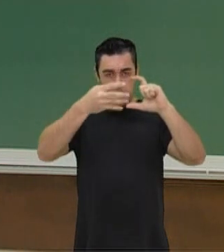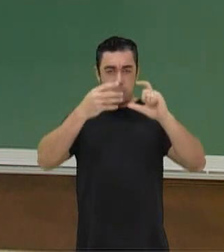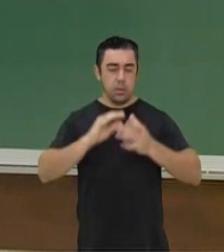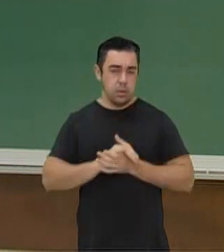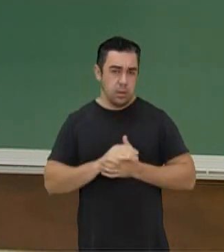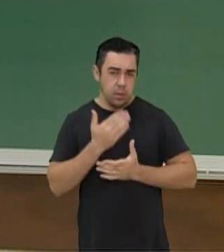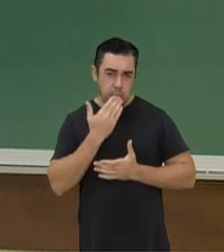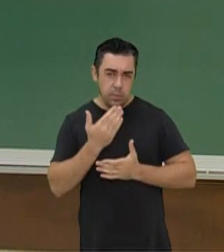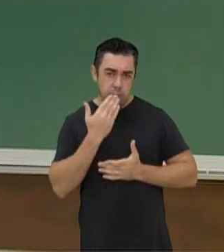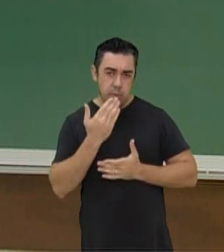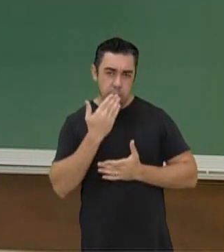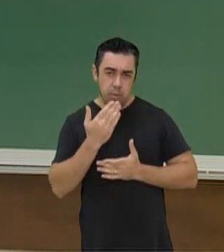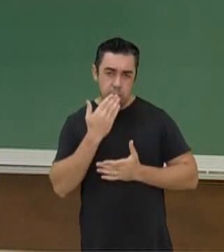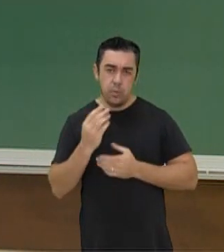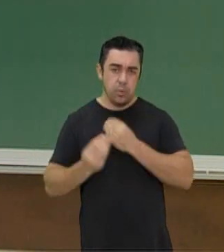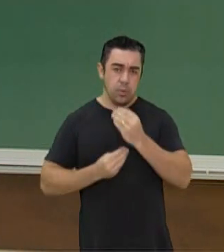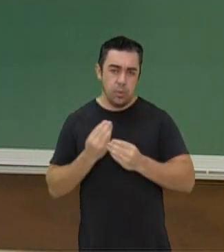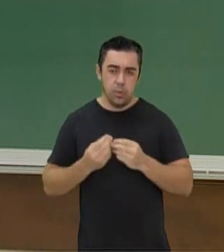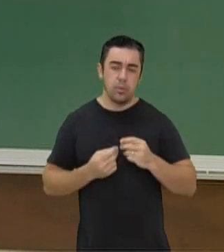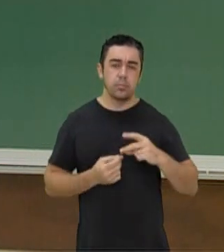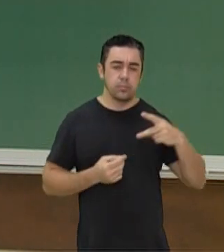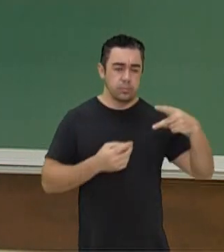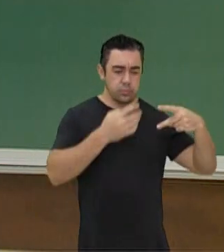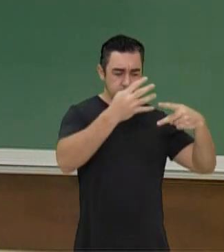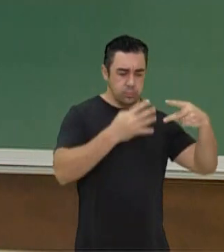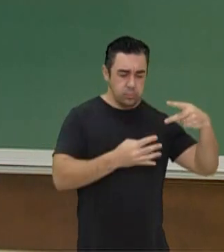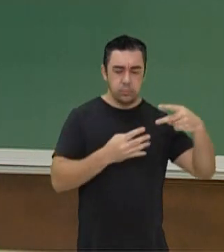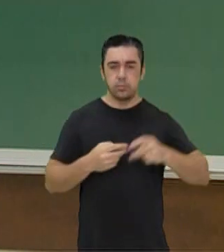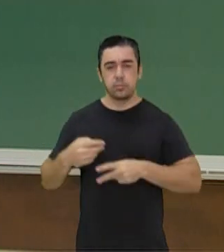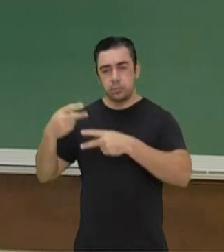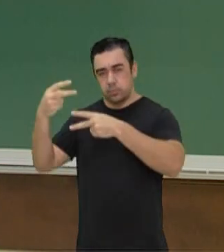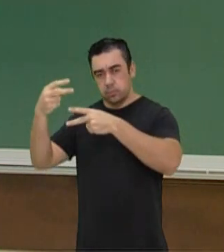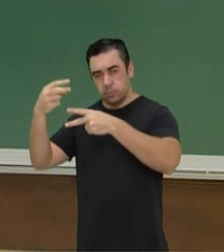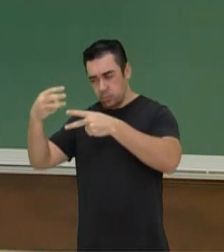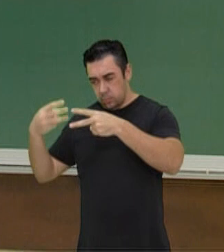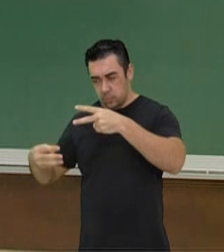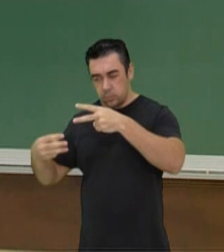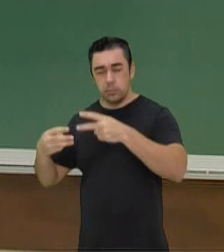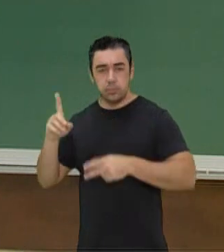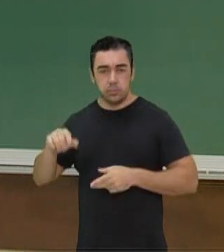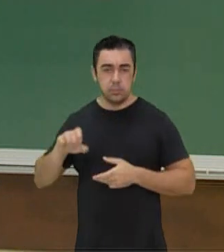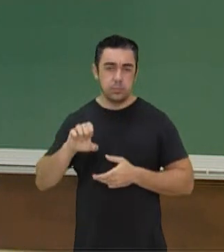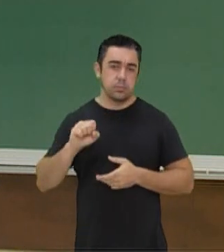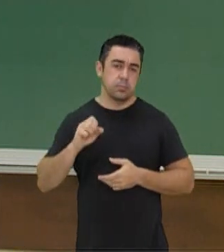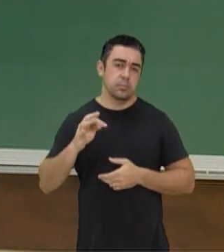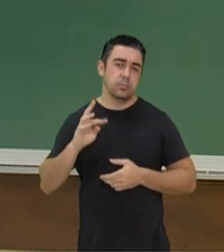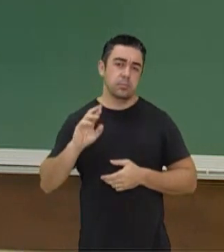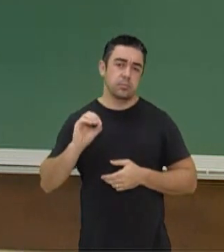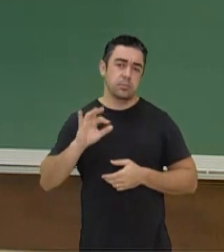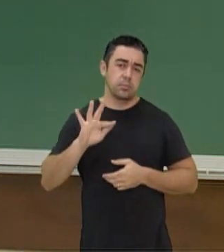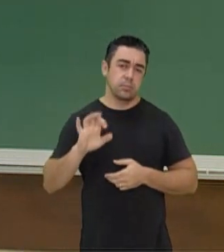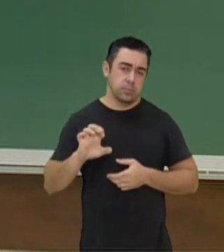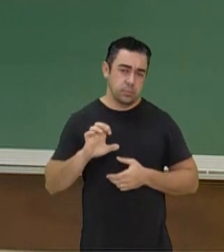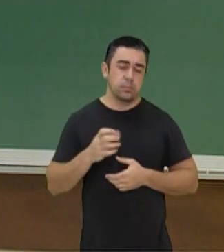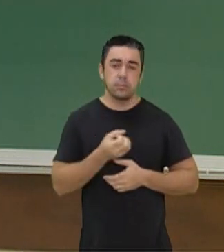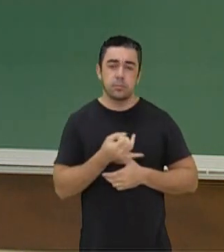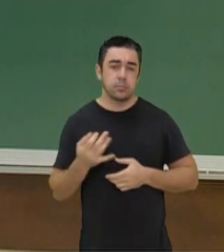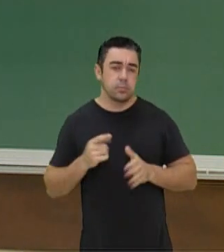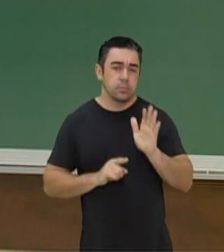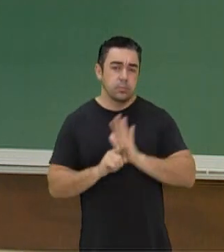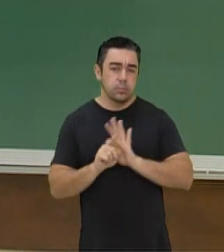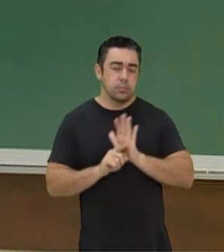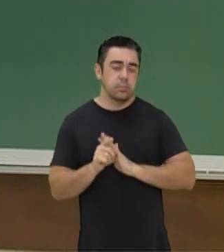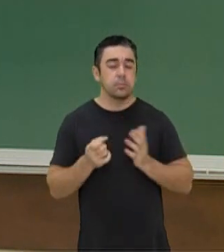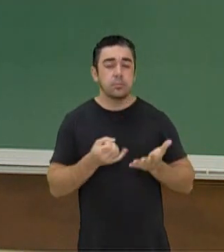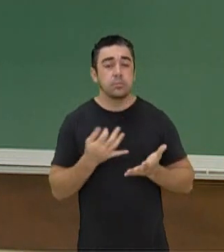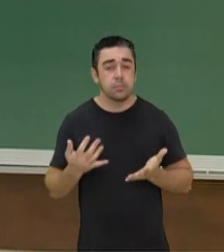lá o 2 quartetos e 2 tercetos? Então, se eu fizesse uma pergunta ali para vocês, quantas estrofes nós